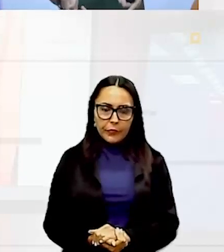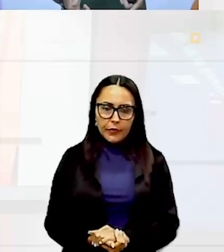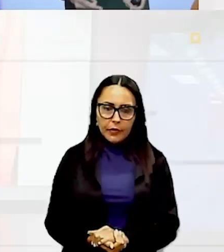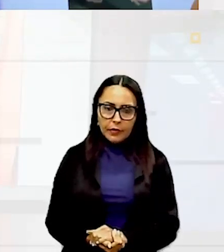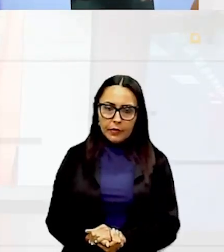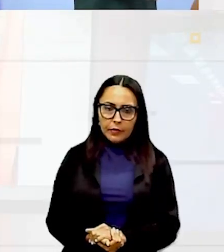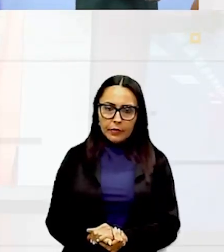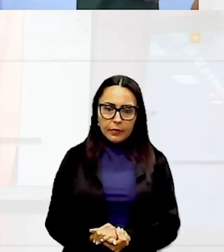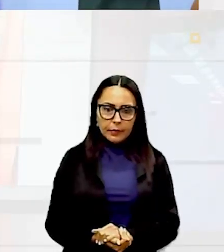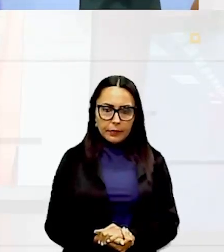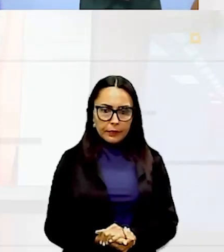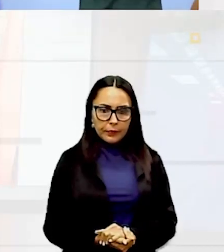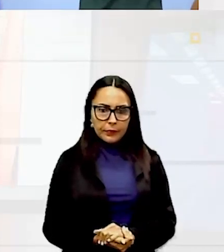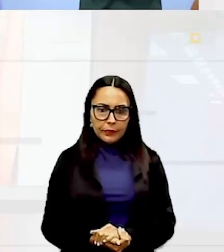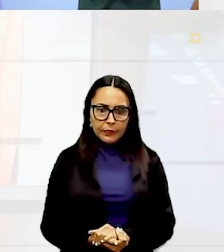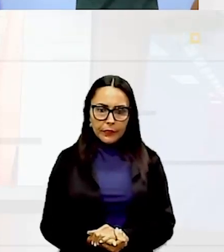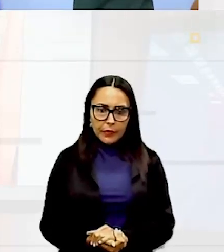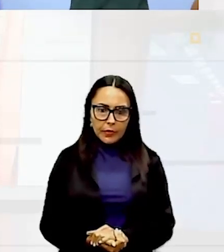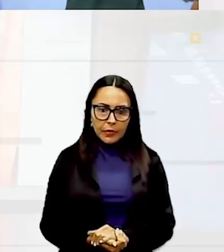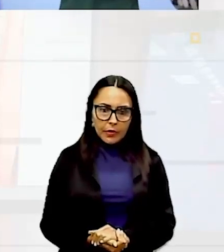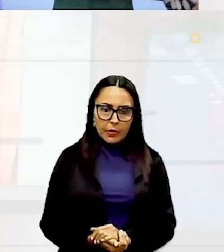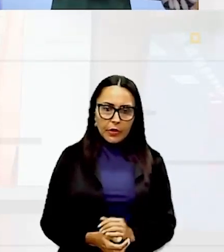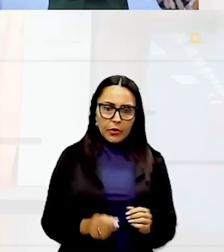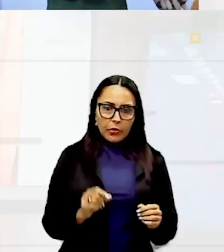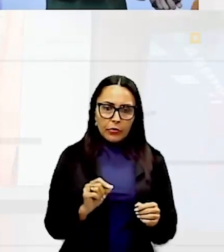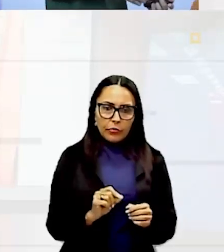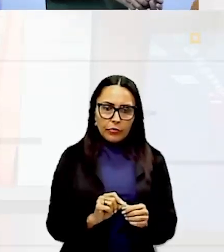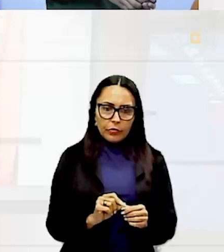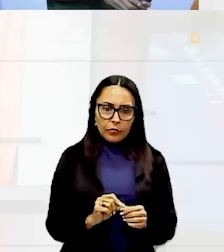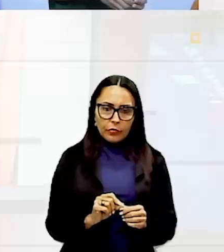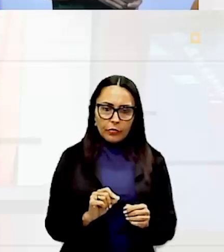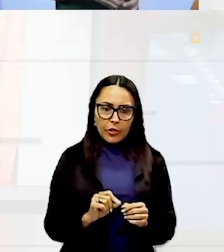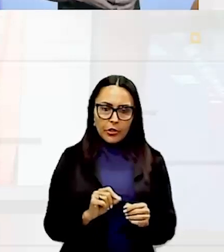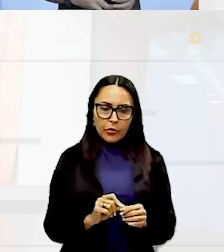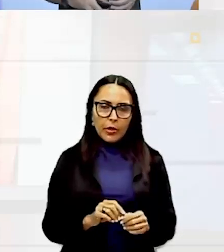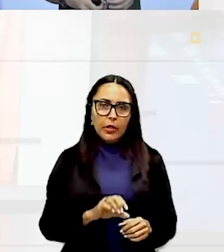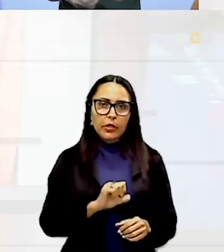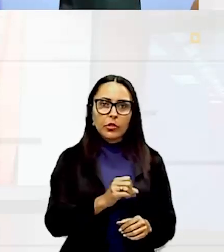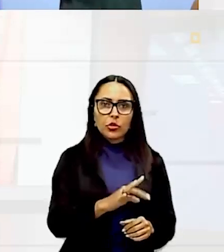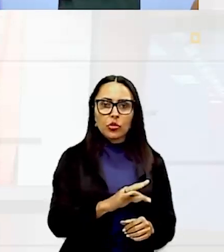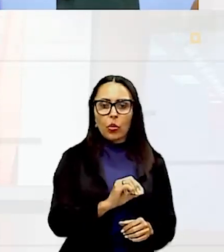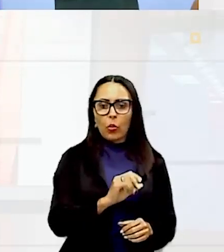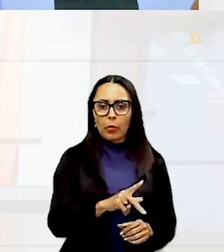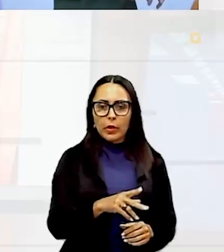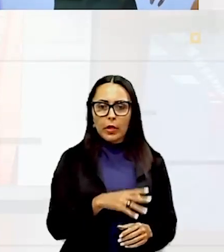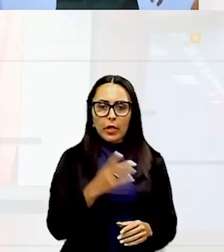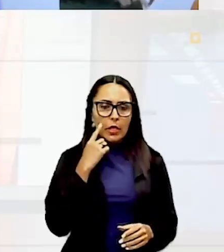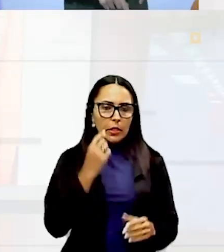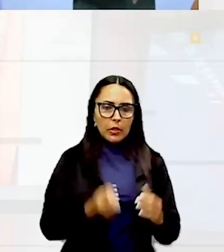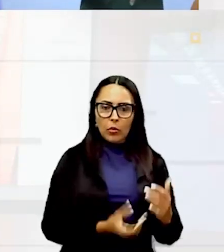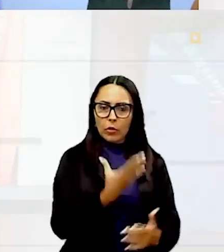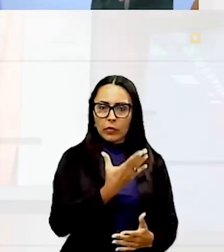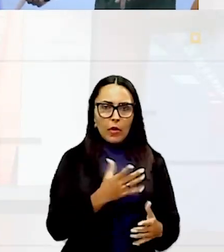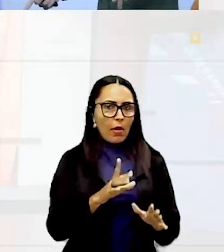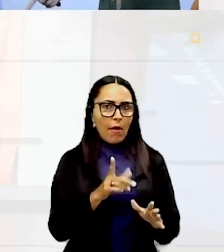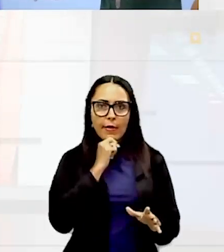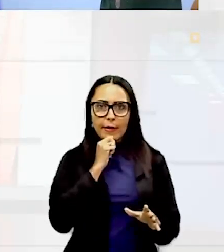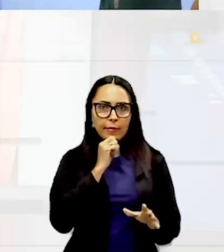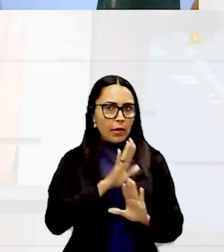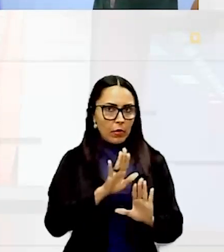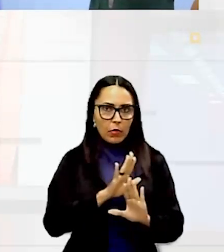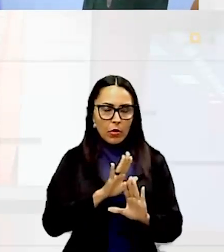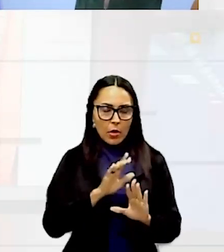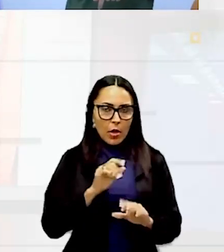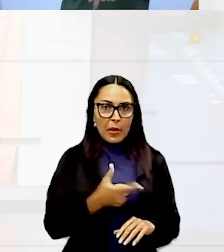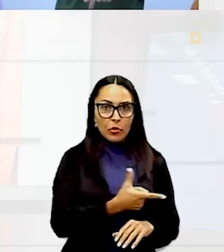interativo, feito totalmente em stop motion. Ele ainda não foi lançado esse ano, mas ele vai ser lançado